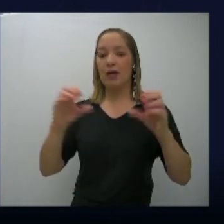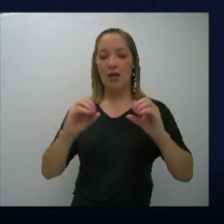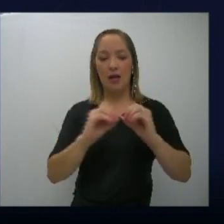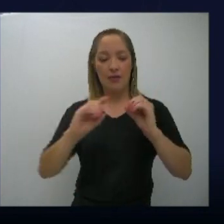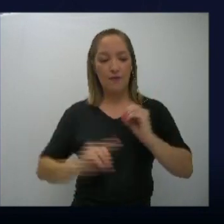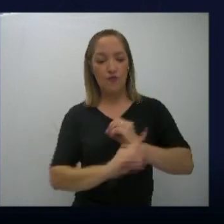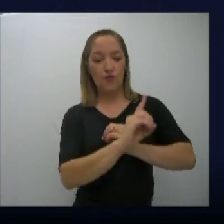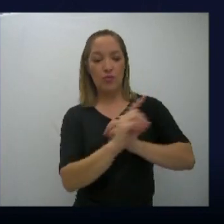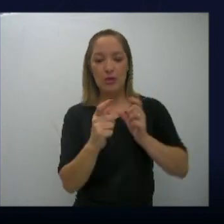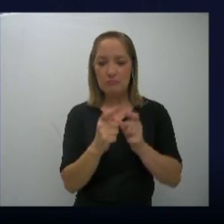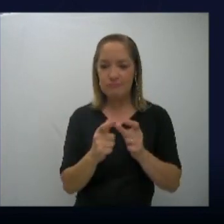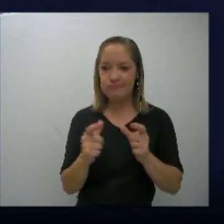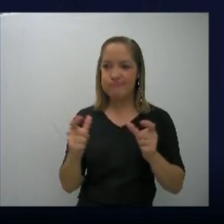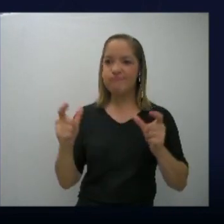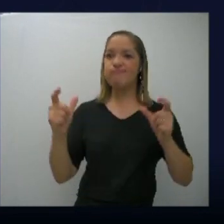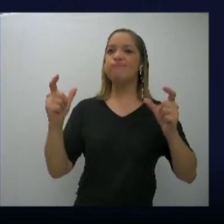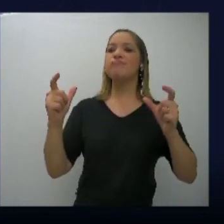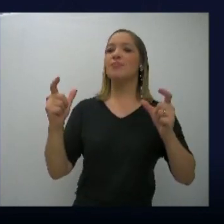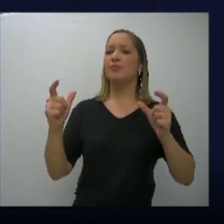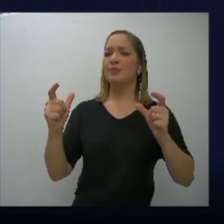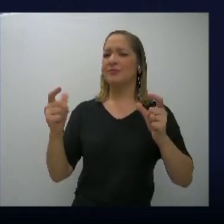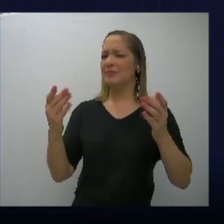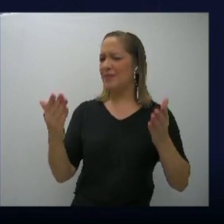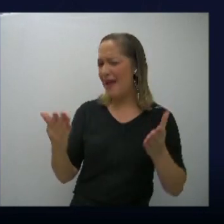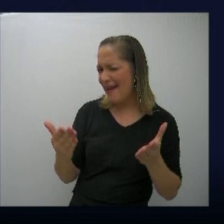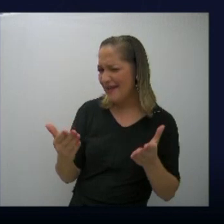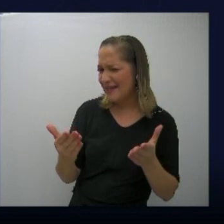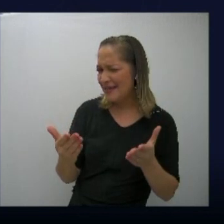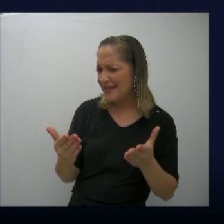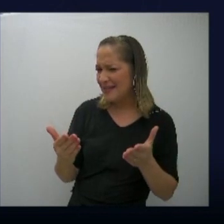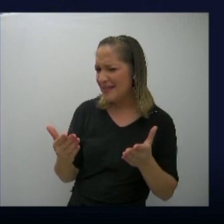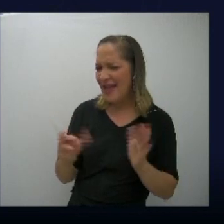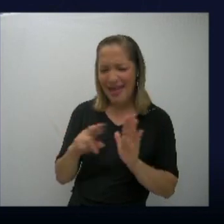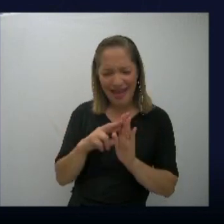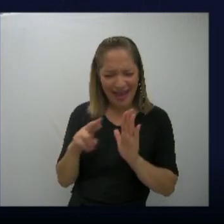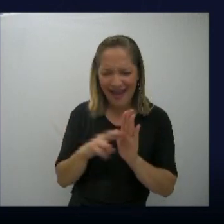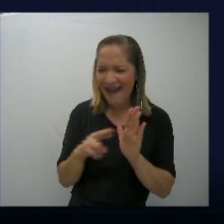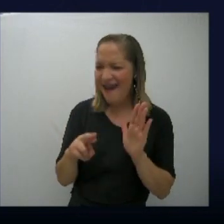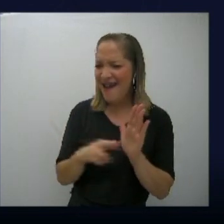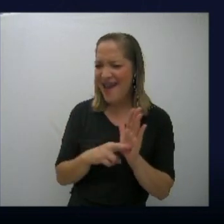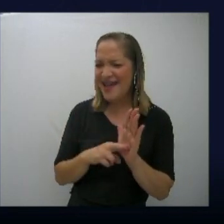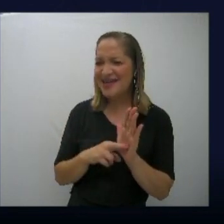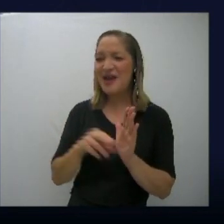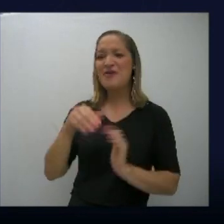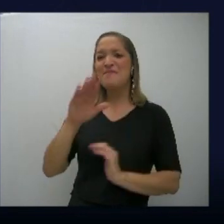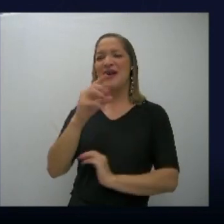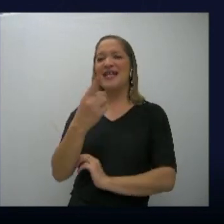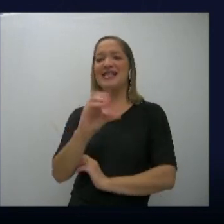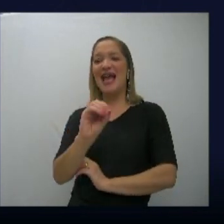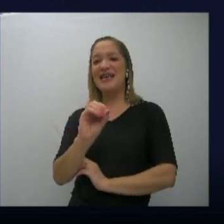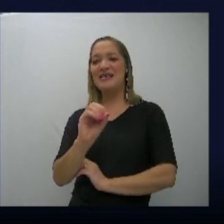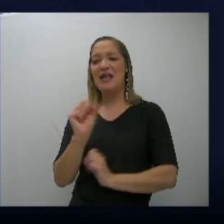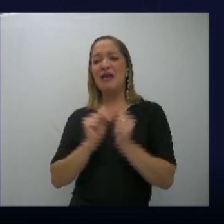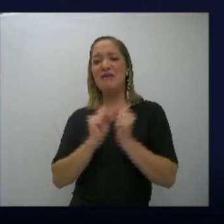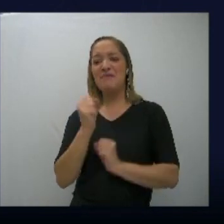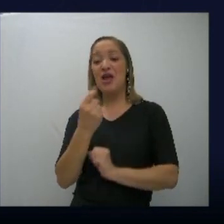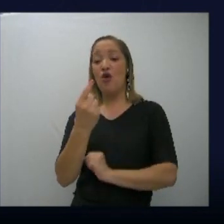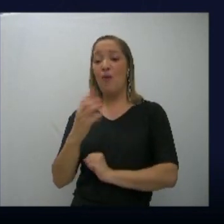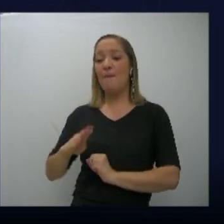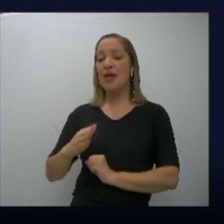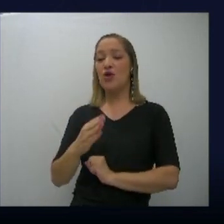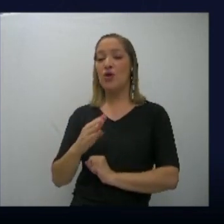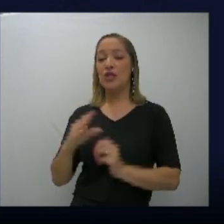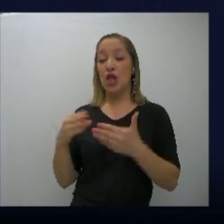isso é a expressão a Magazine Luiza ou MercadoLivre e não tem mais 10 empresa não um grande dólar a vamos fazer